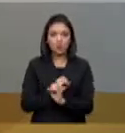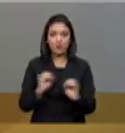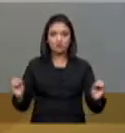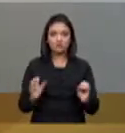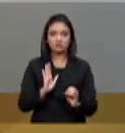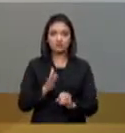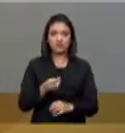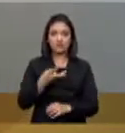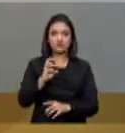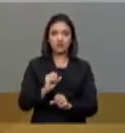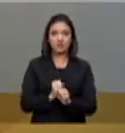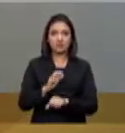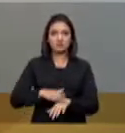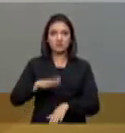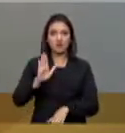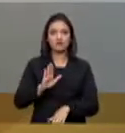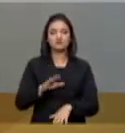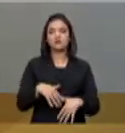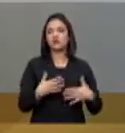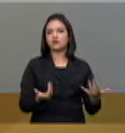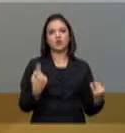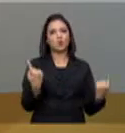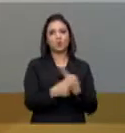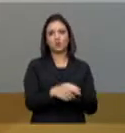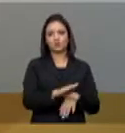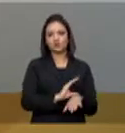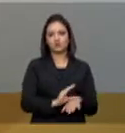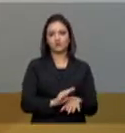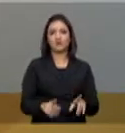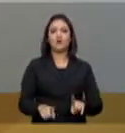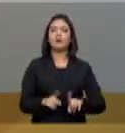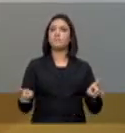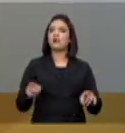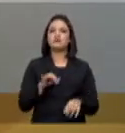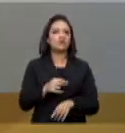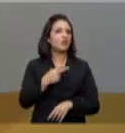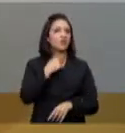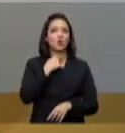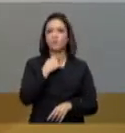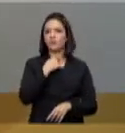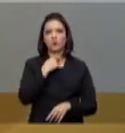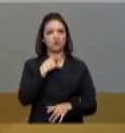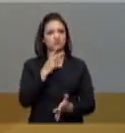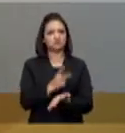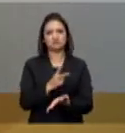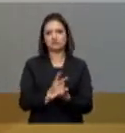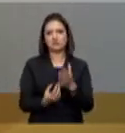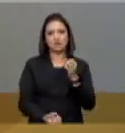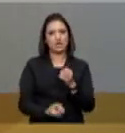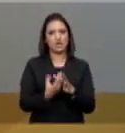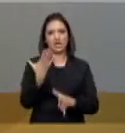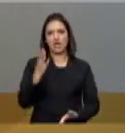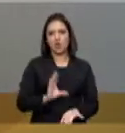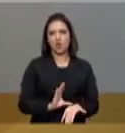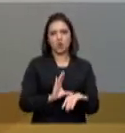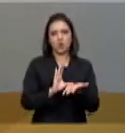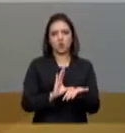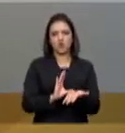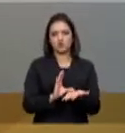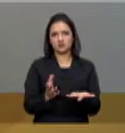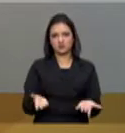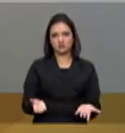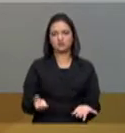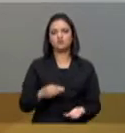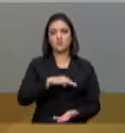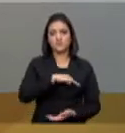seja, nem poder, poderia criar um Tribunal de Contas Municipais para atuar nesse Conselho de Contas, não só não haveria